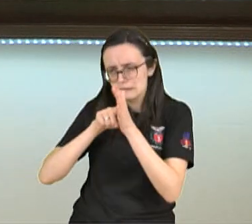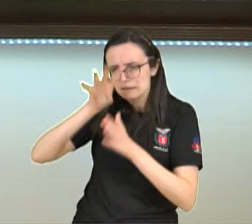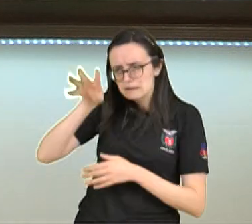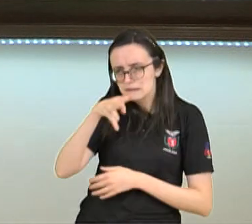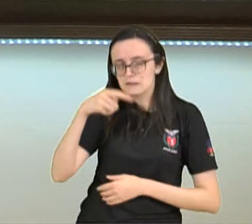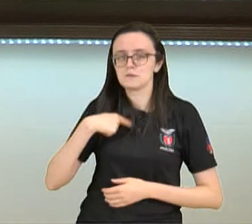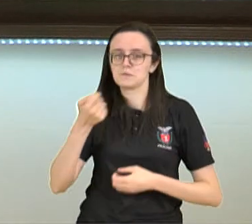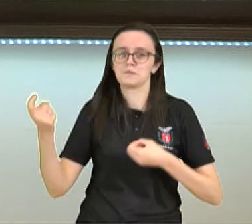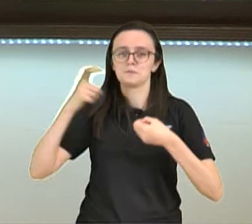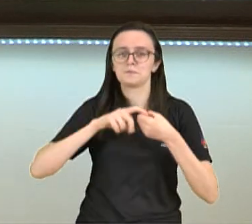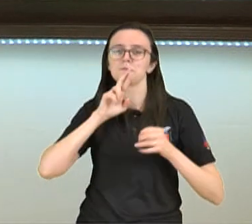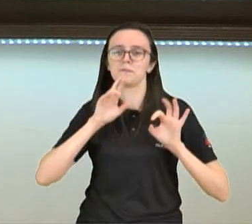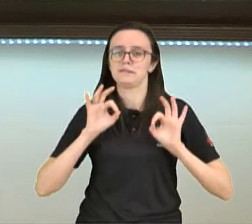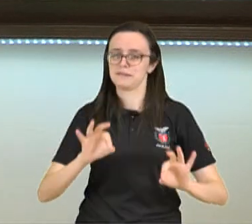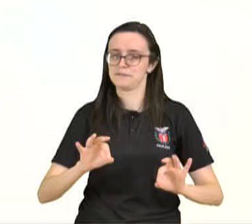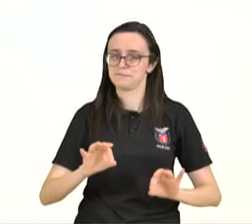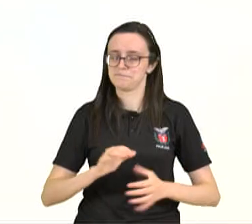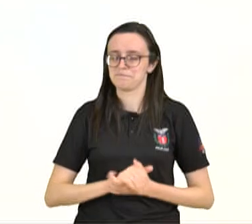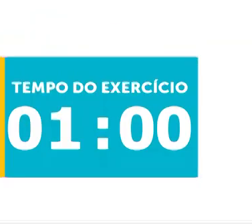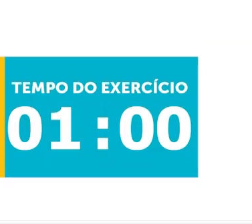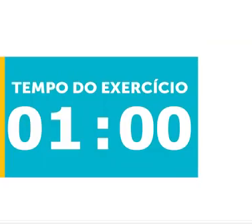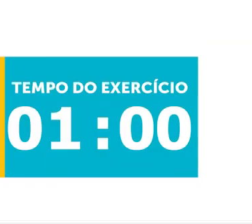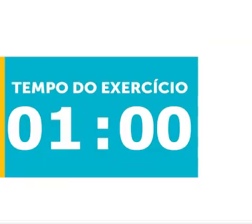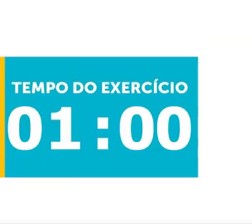tabelinha que eu já volto com a resposta correta. Até logo.